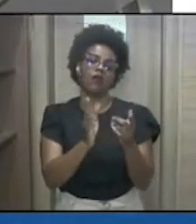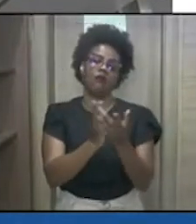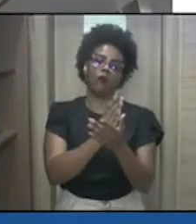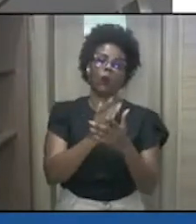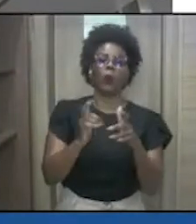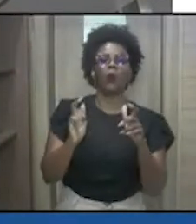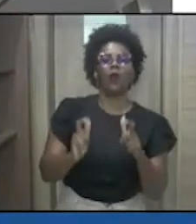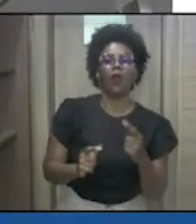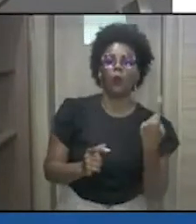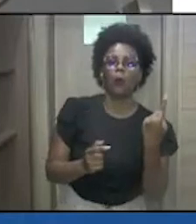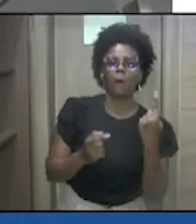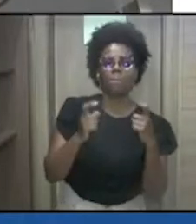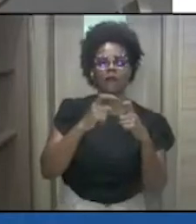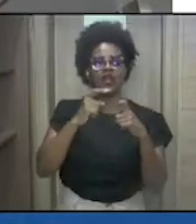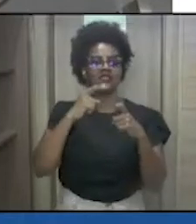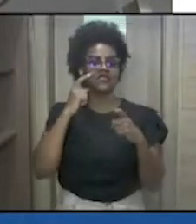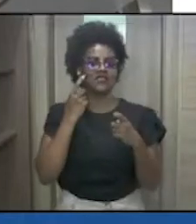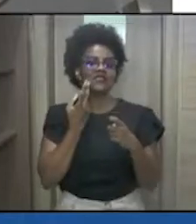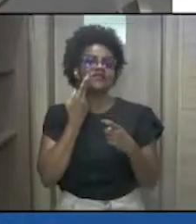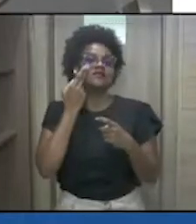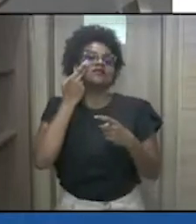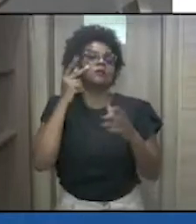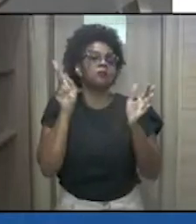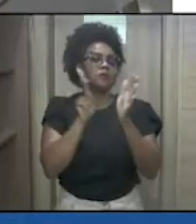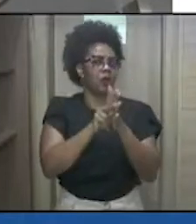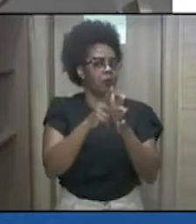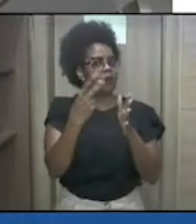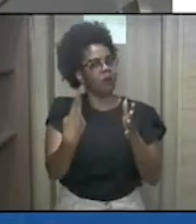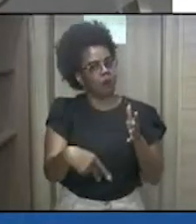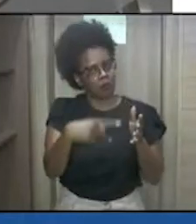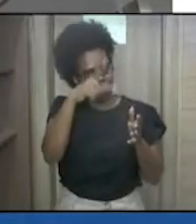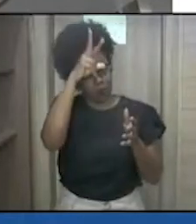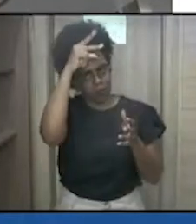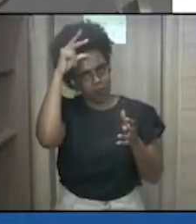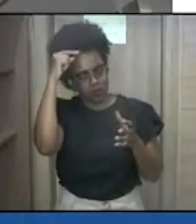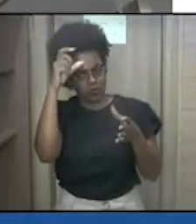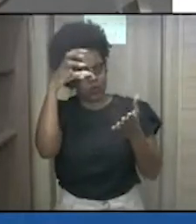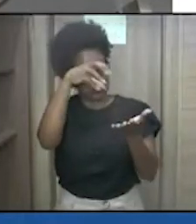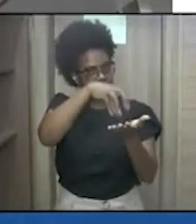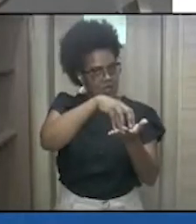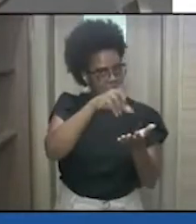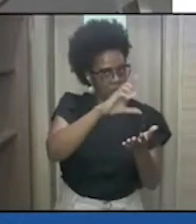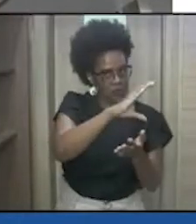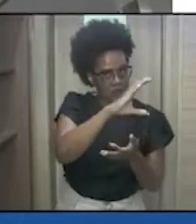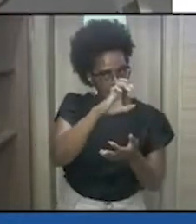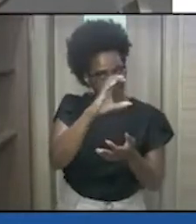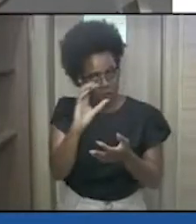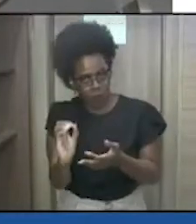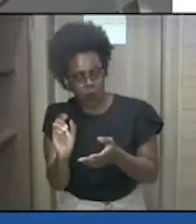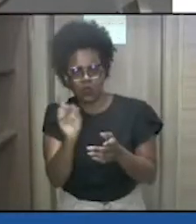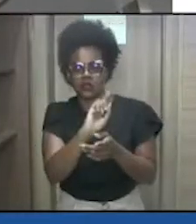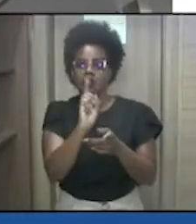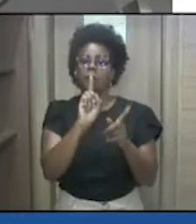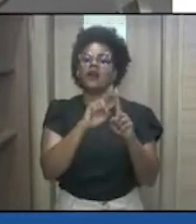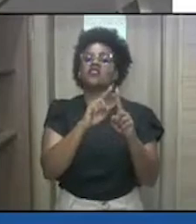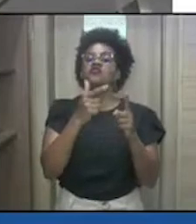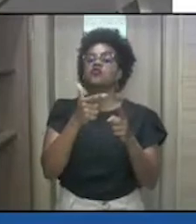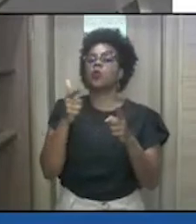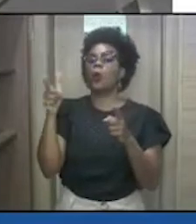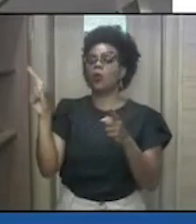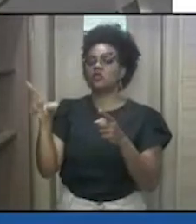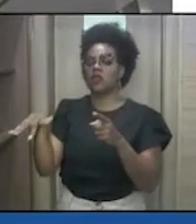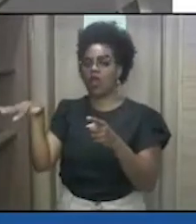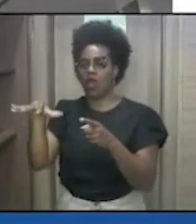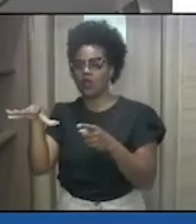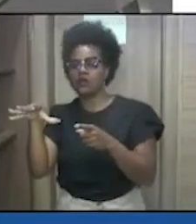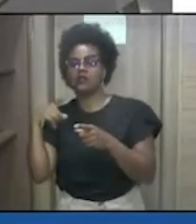um cirurgião dentista que é do município, ele não é do centro de especialidades, mas ele é de um outro serviço ambulatorial que